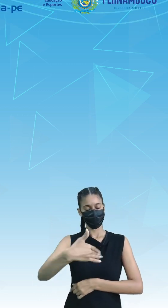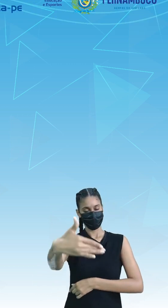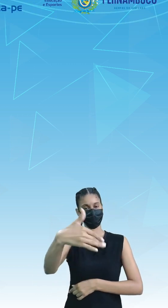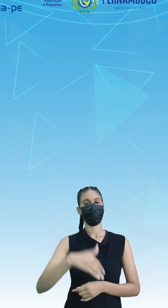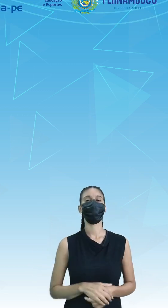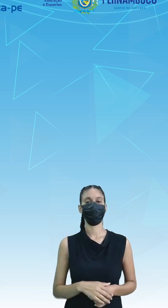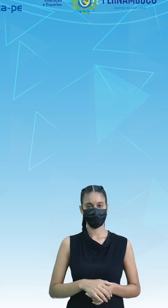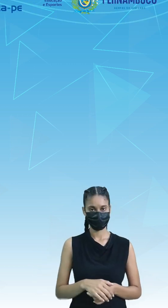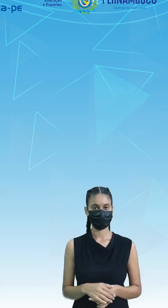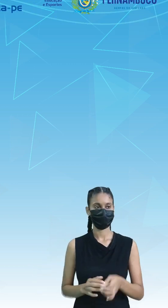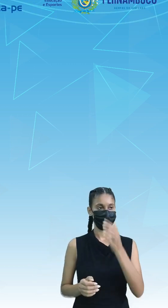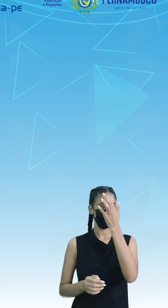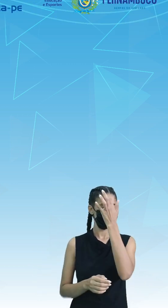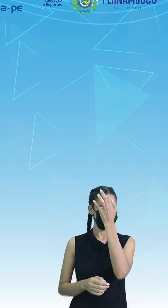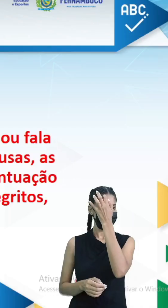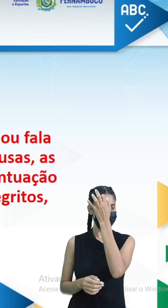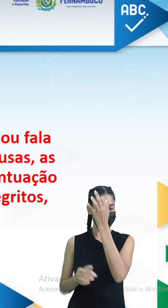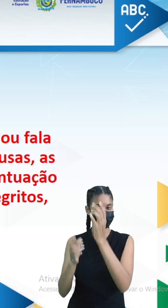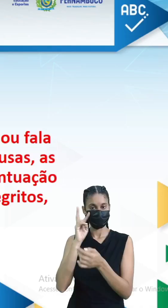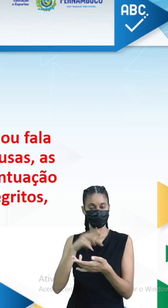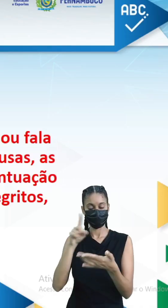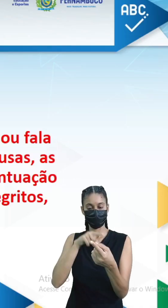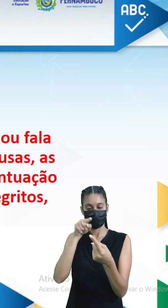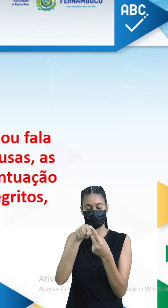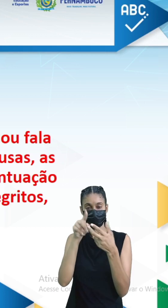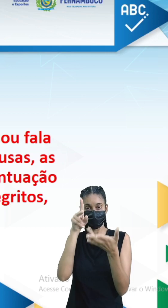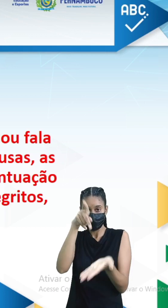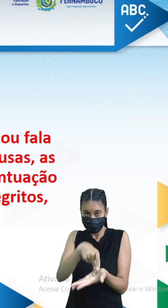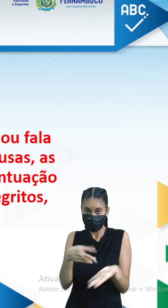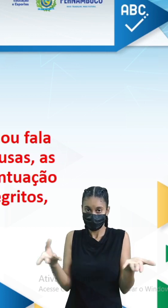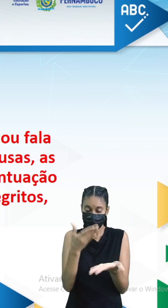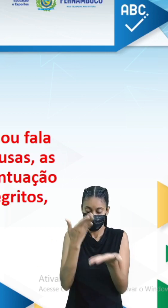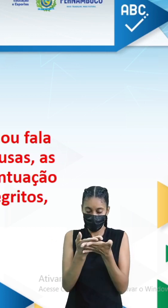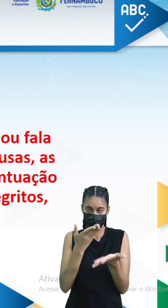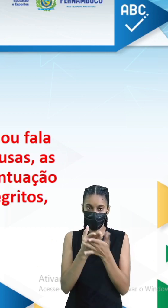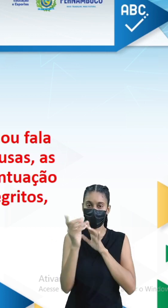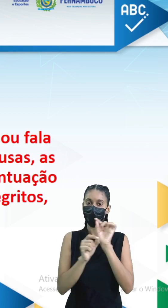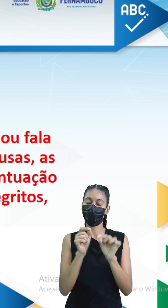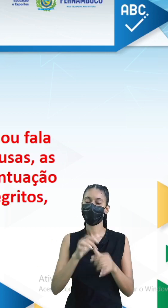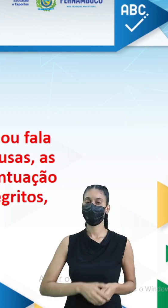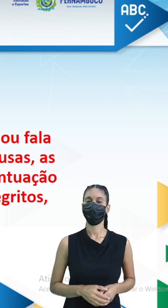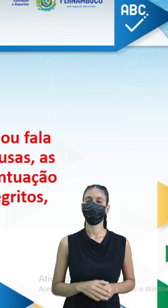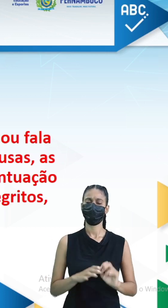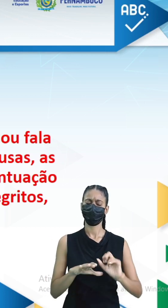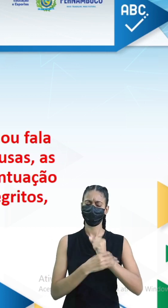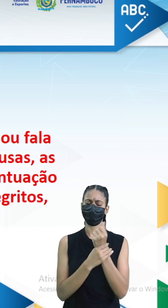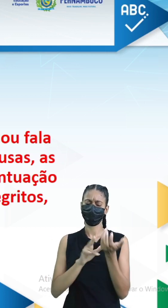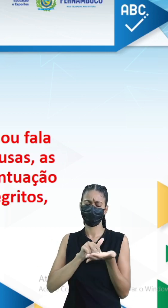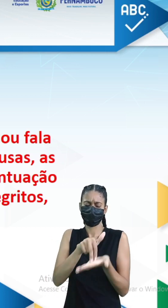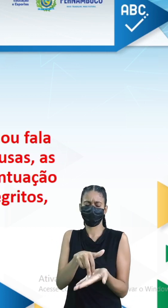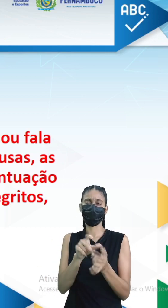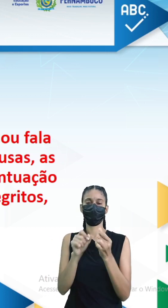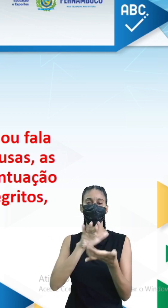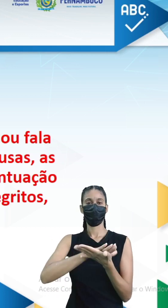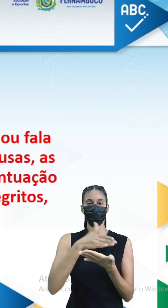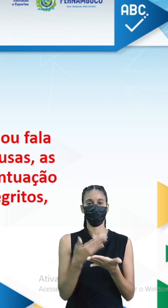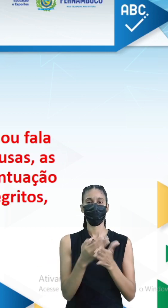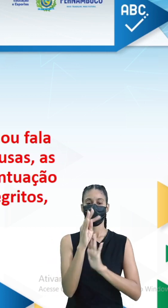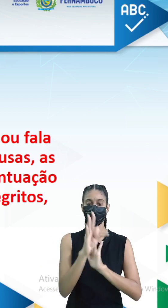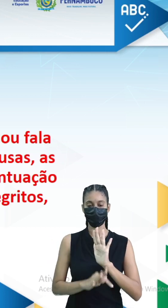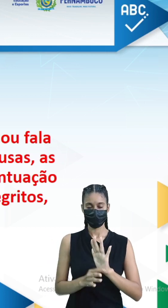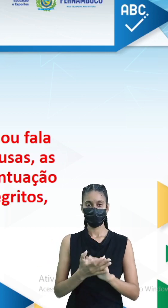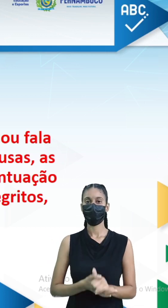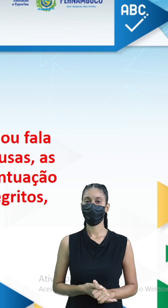Mas vejam só na tela, o objetivo mesmo de nossa aula, para afirmar bem, é a interpretação do